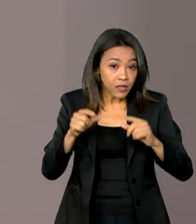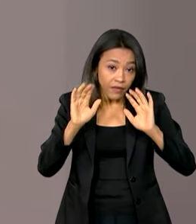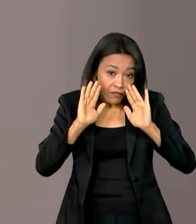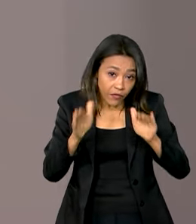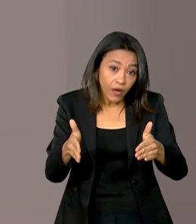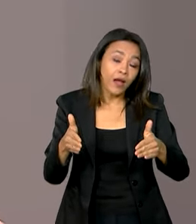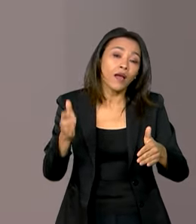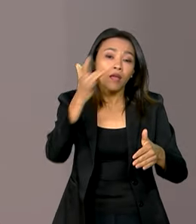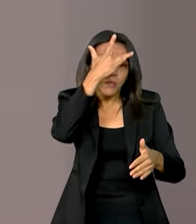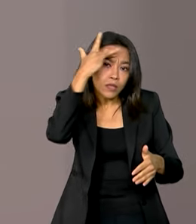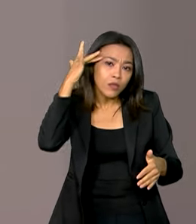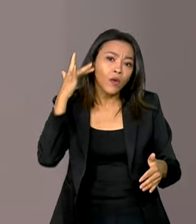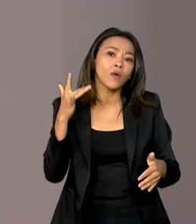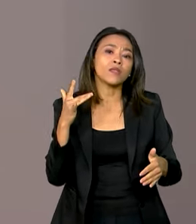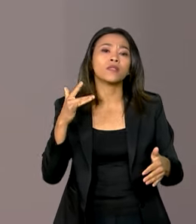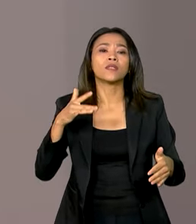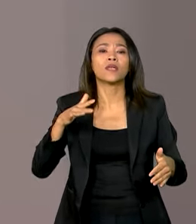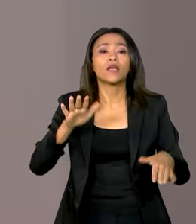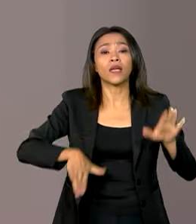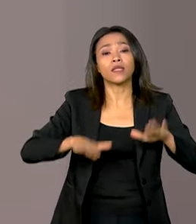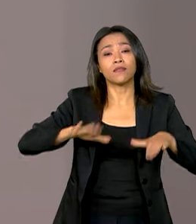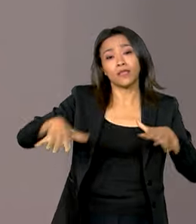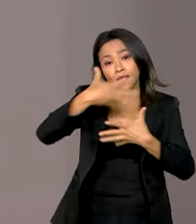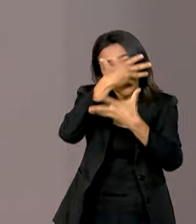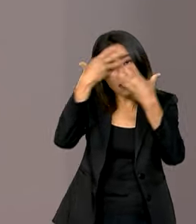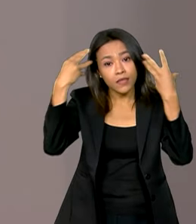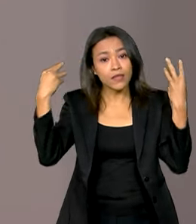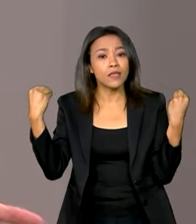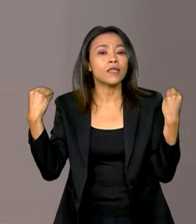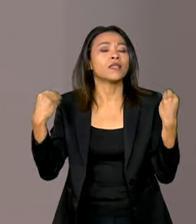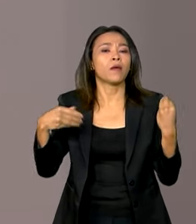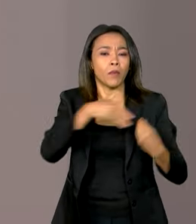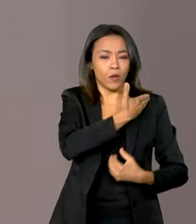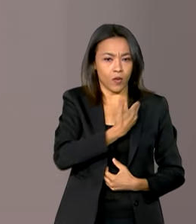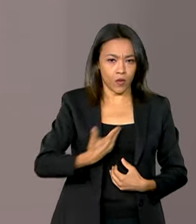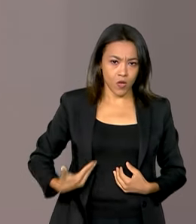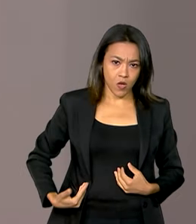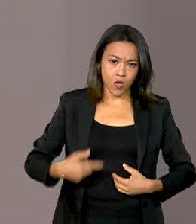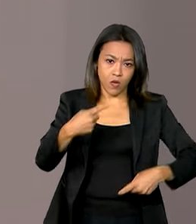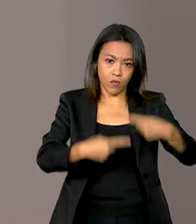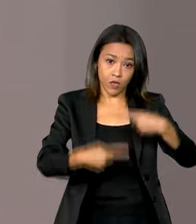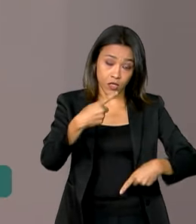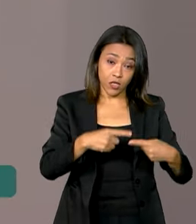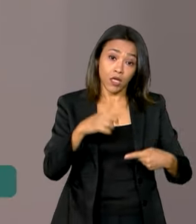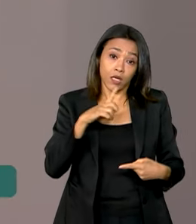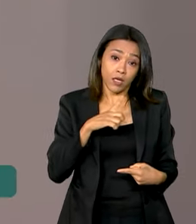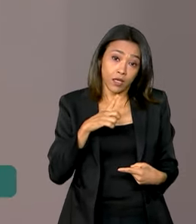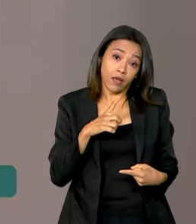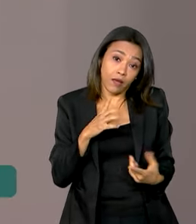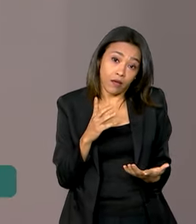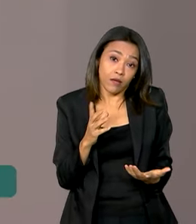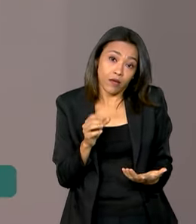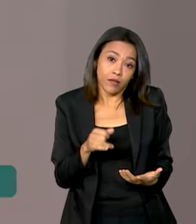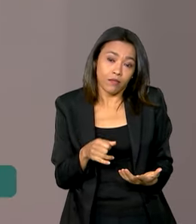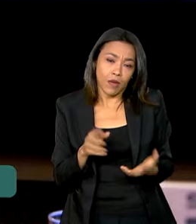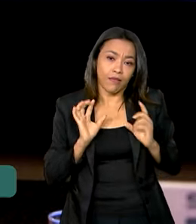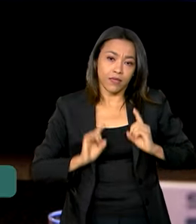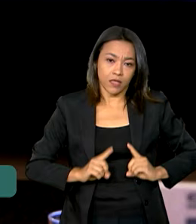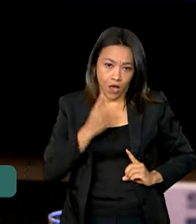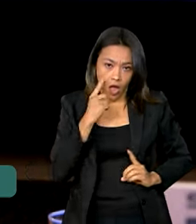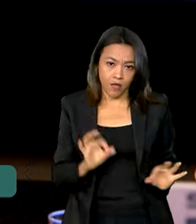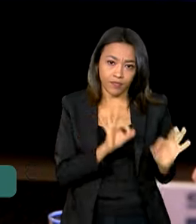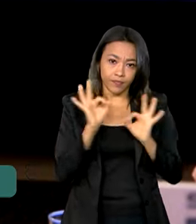pessoas que são muitas vezes esquecidas pelas políticas públicas com como aquelas que T alguma deficiência vamos